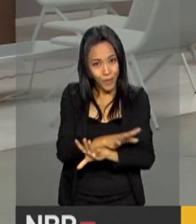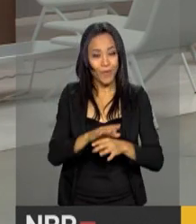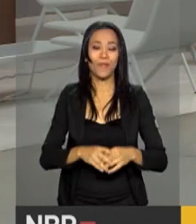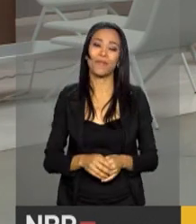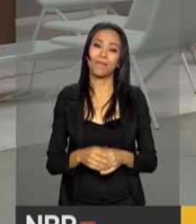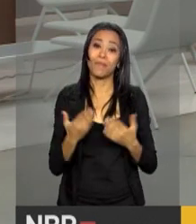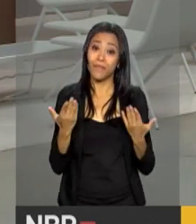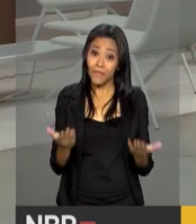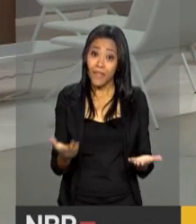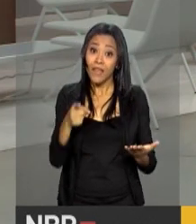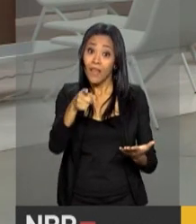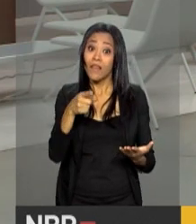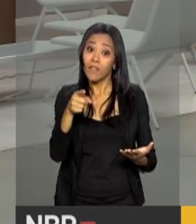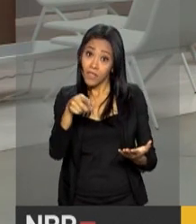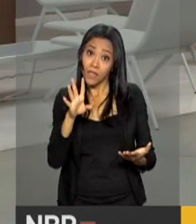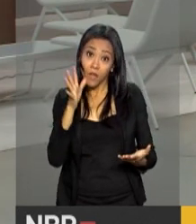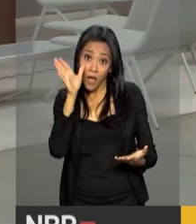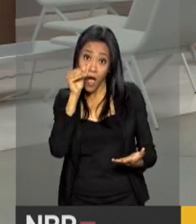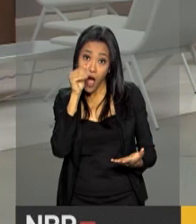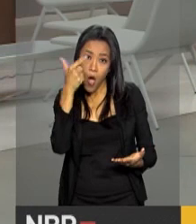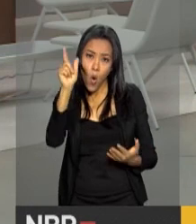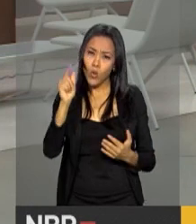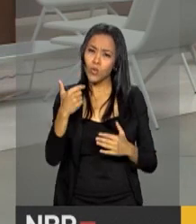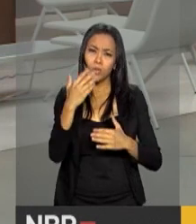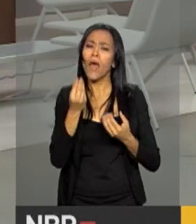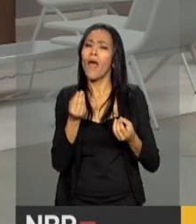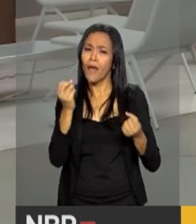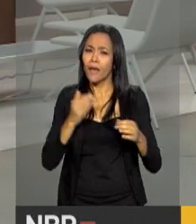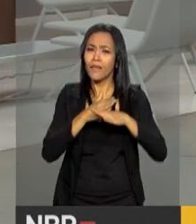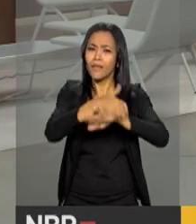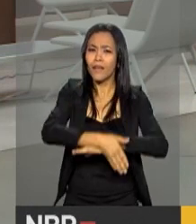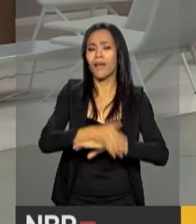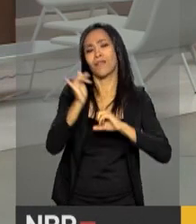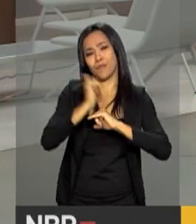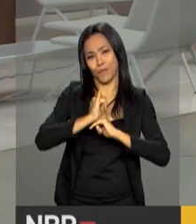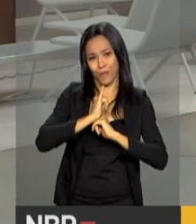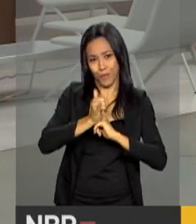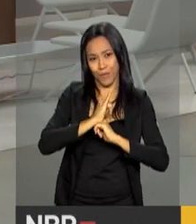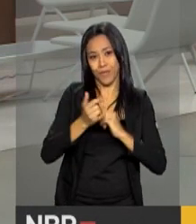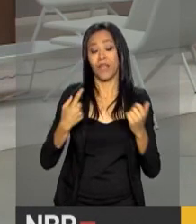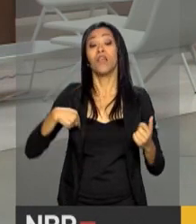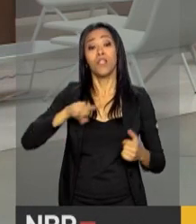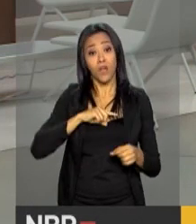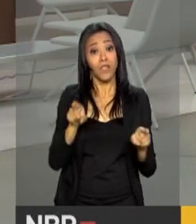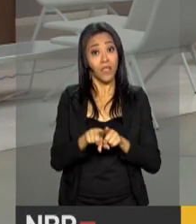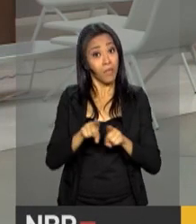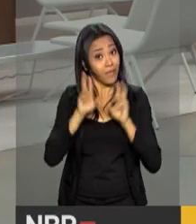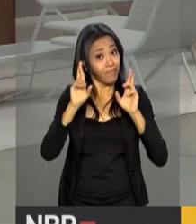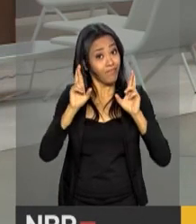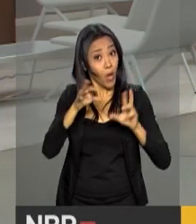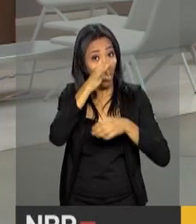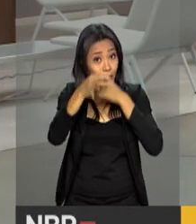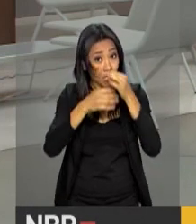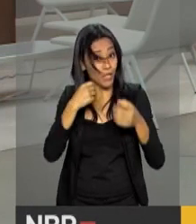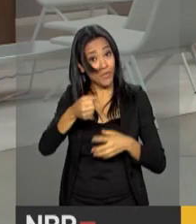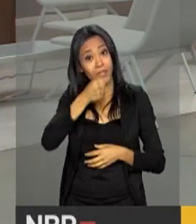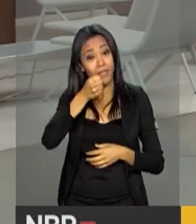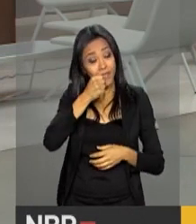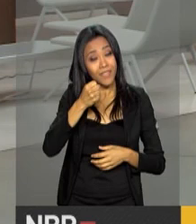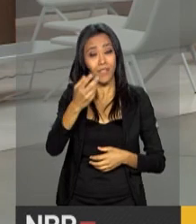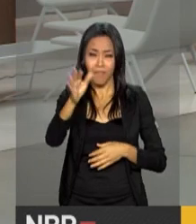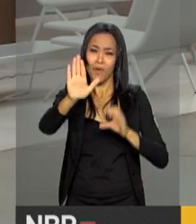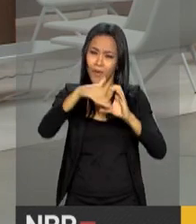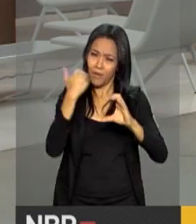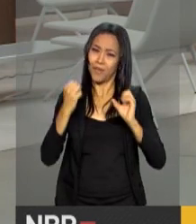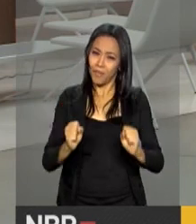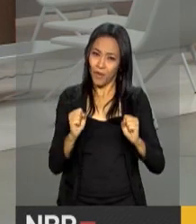pra acessar esse outros programas é só entrar no nosso canal no youtube a gente também conta com a sua sugestão de entrevista envie um e